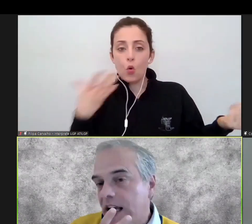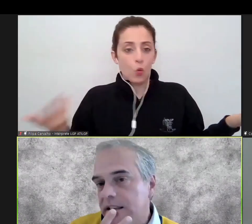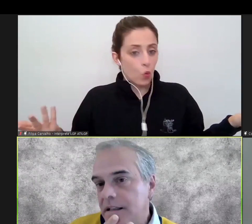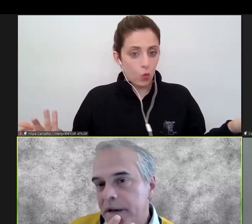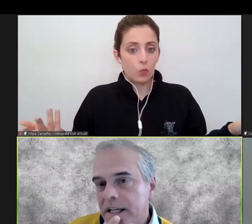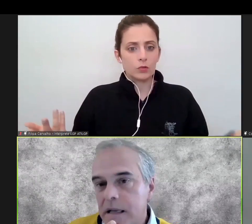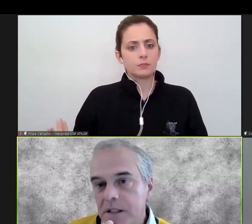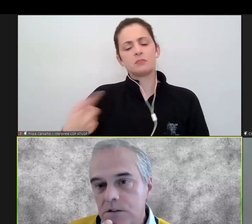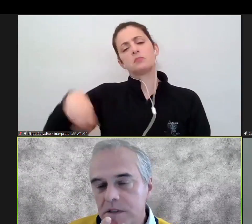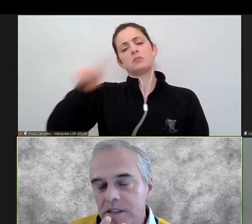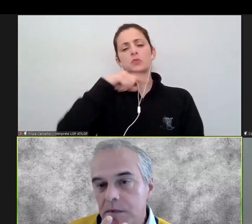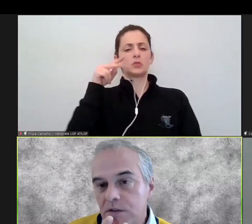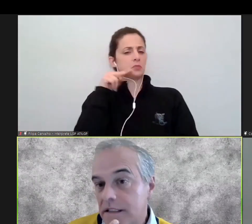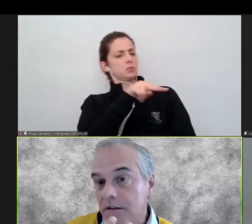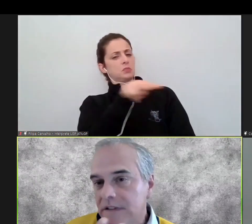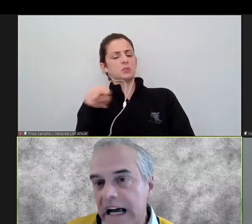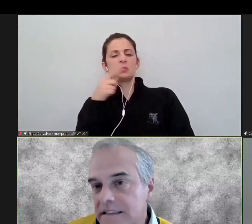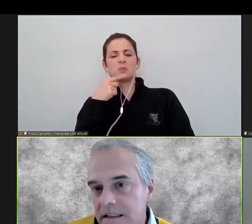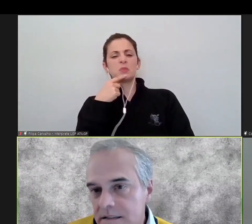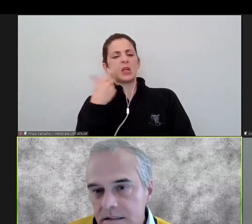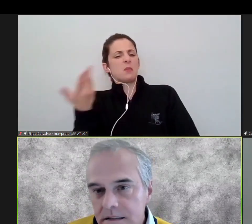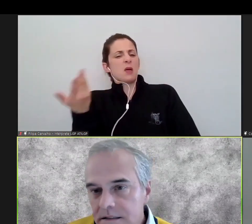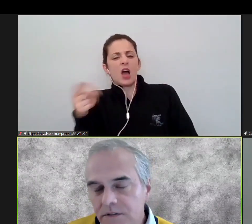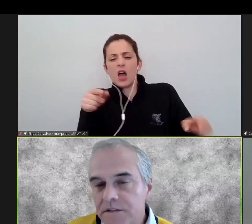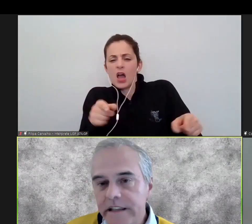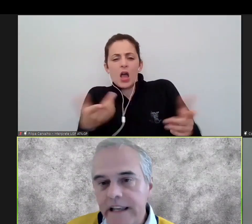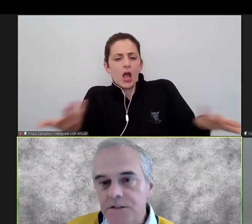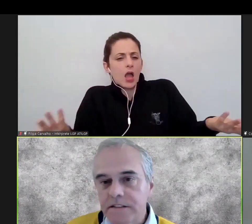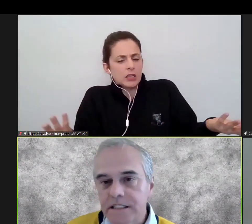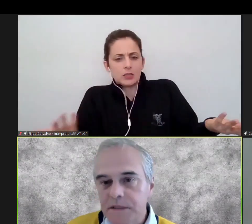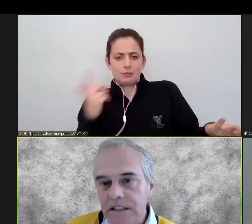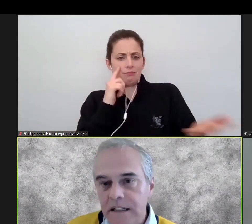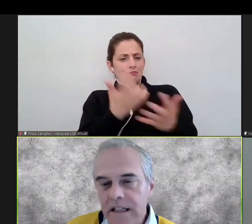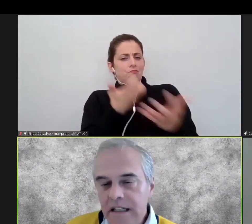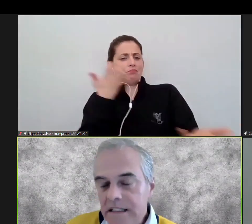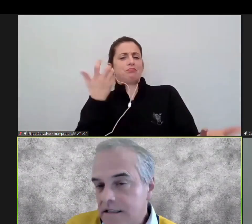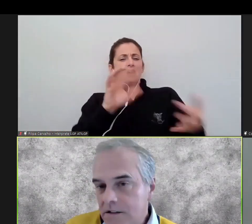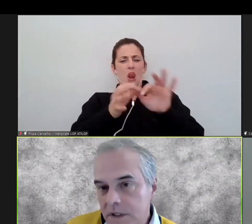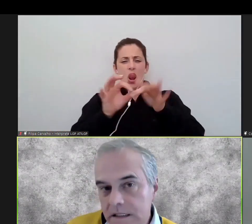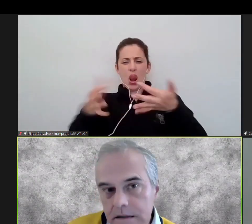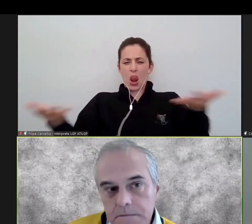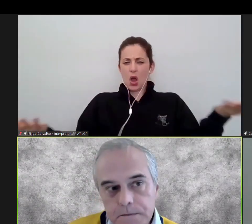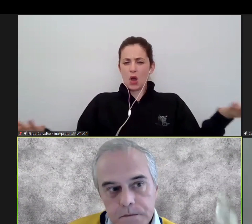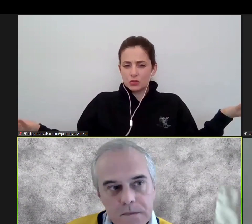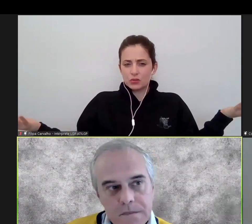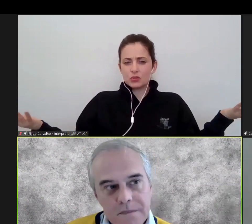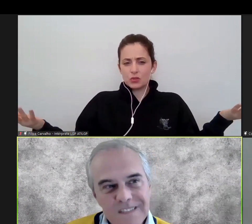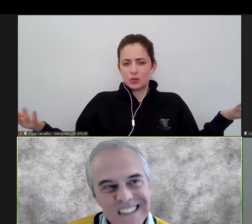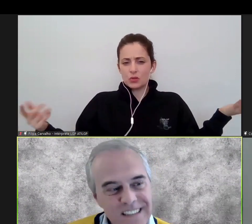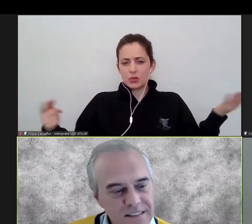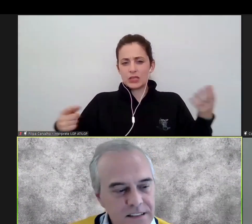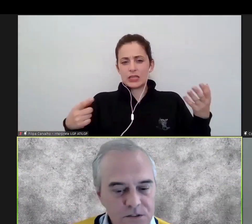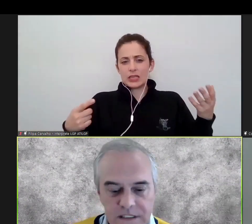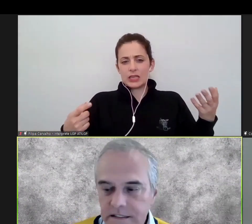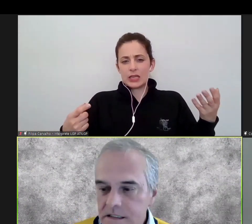gente olha e percebe isso como sendo uma coisa tão dada, tão evidente, fala assim, mas olha, isso é de uma... Estou tentando ser